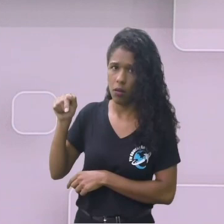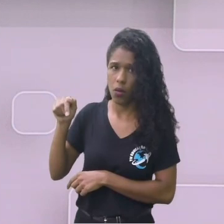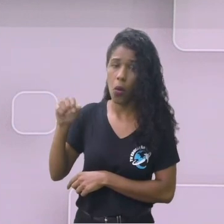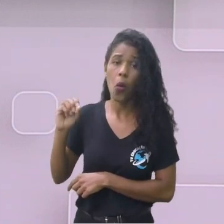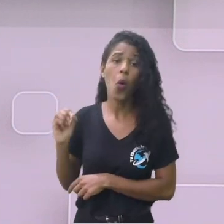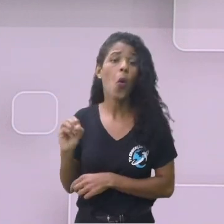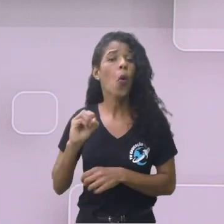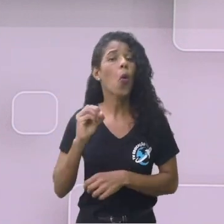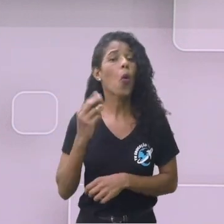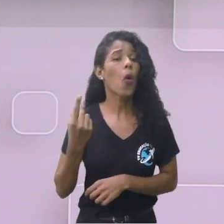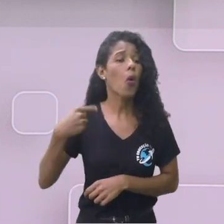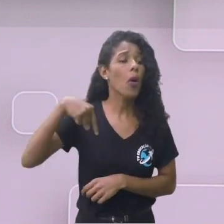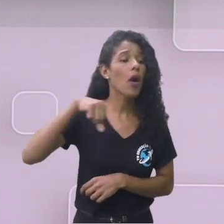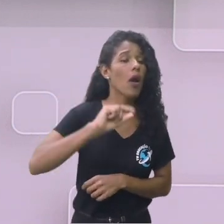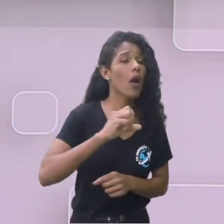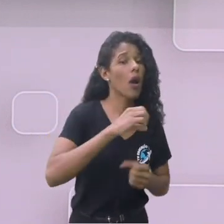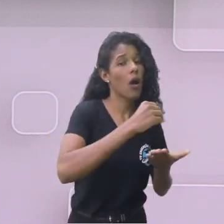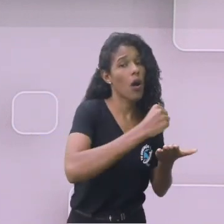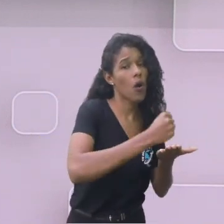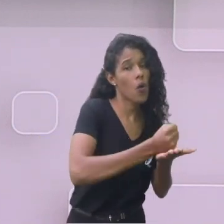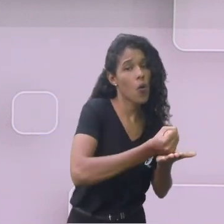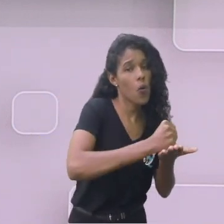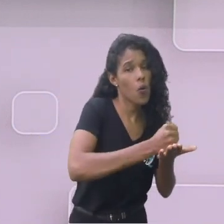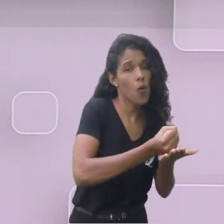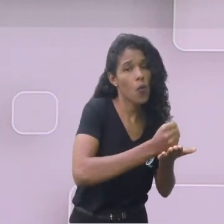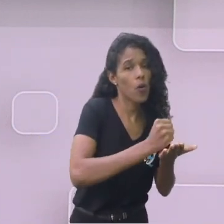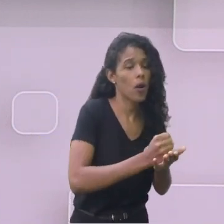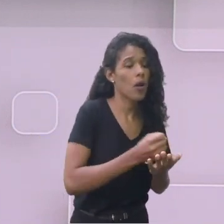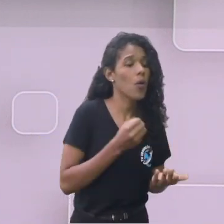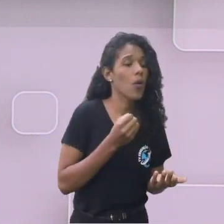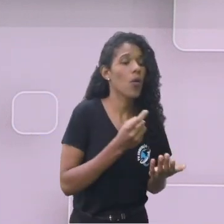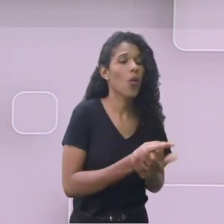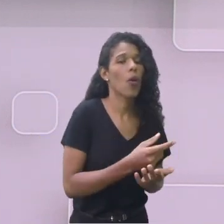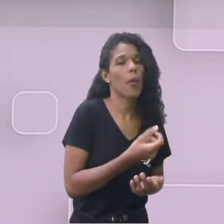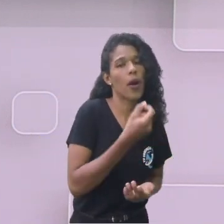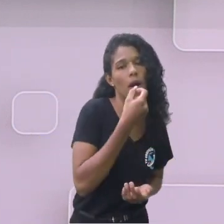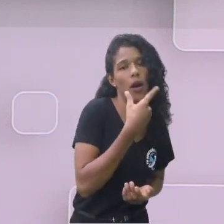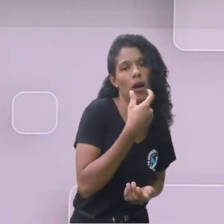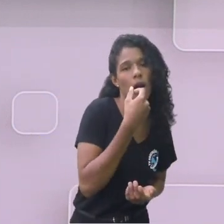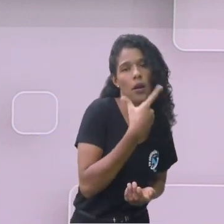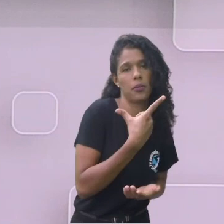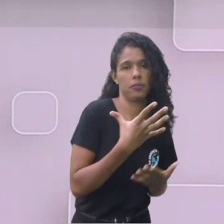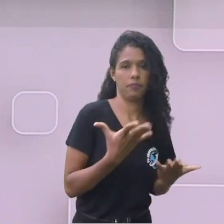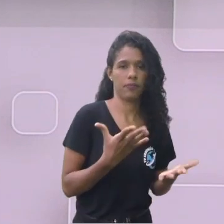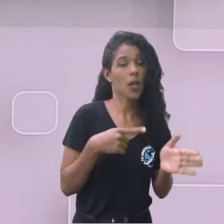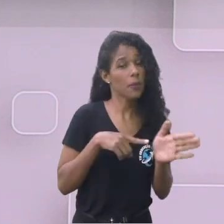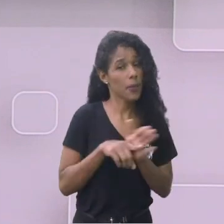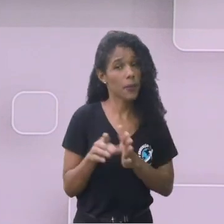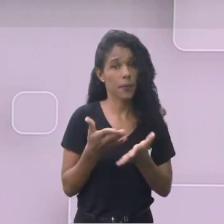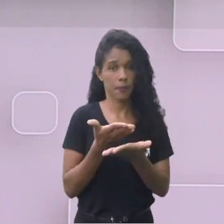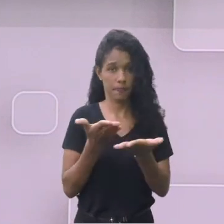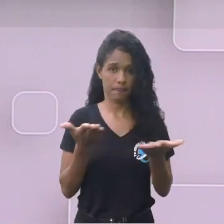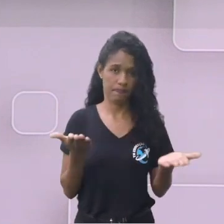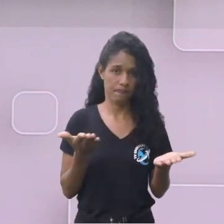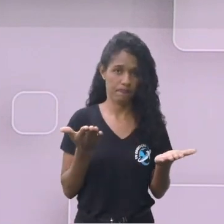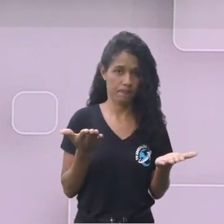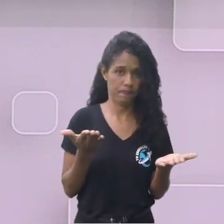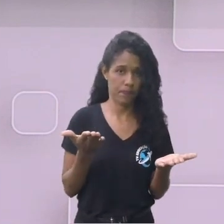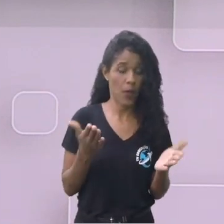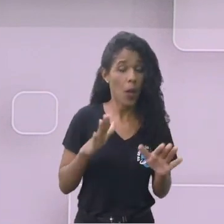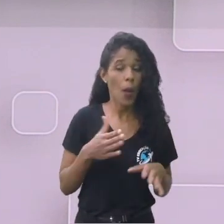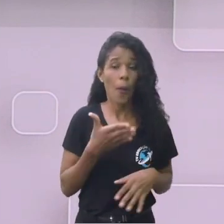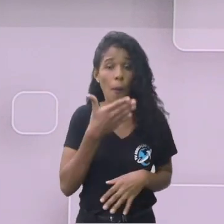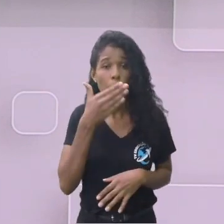saudável ir lá na farmácia comprar eles em cápsulas? Fica aí a pergunta para você. Será que você ingere